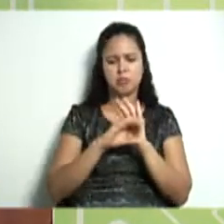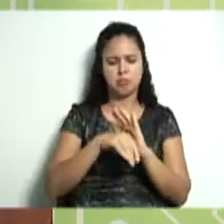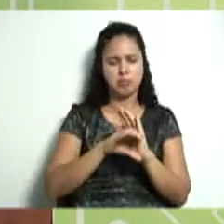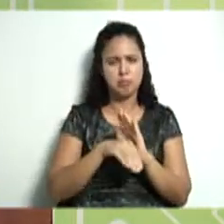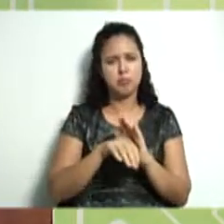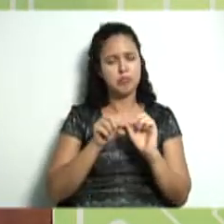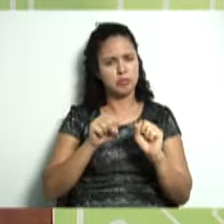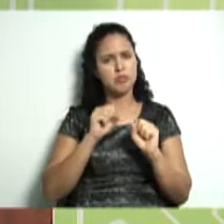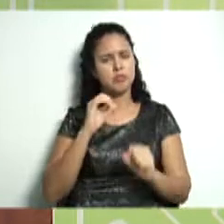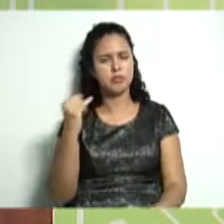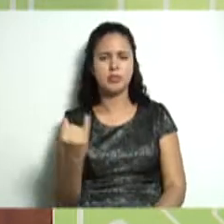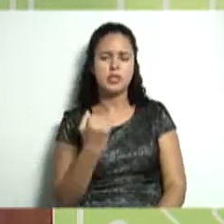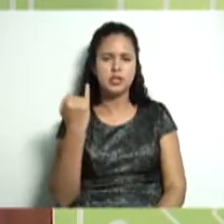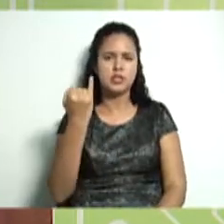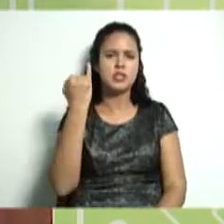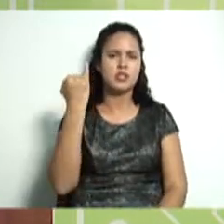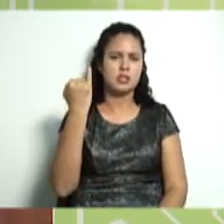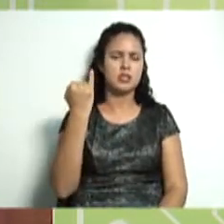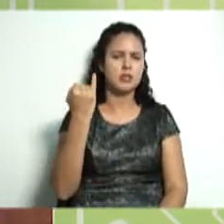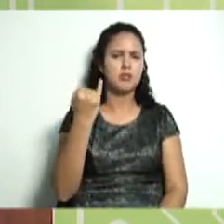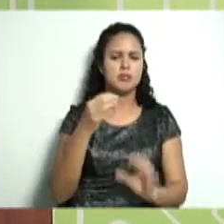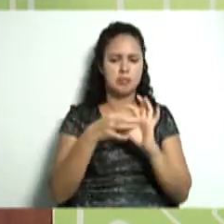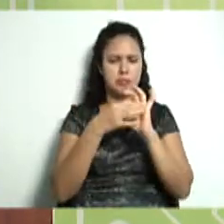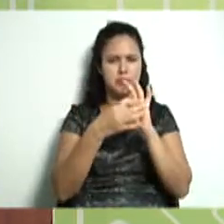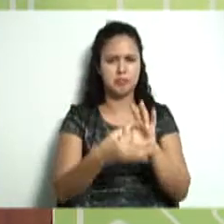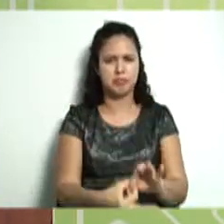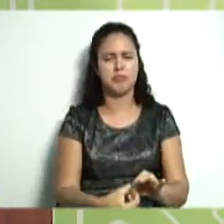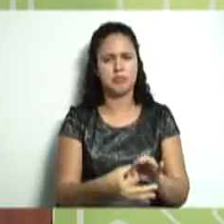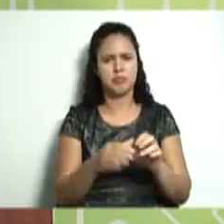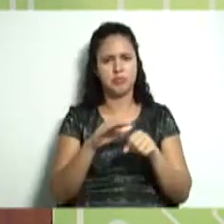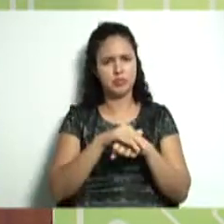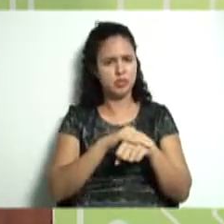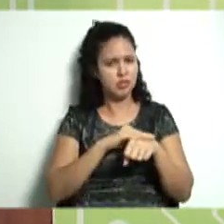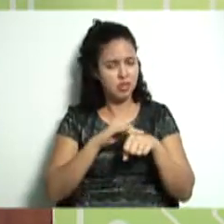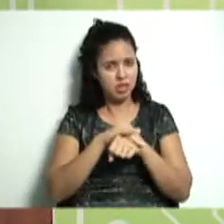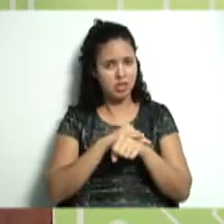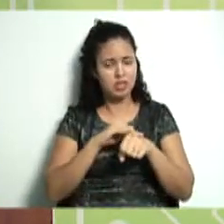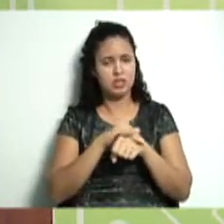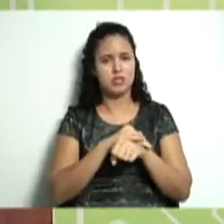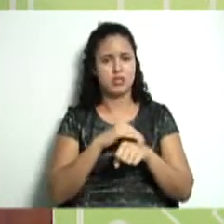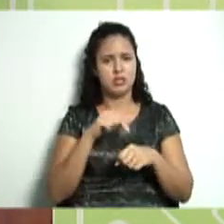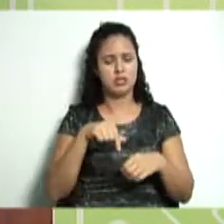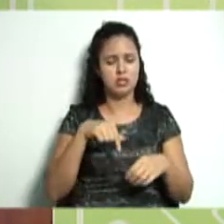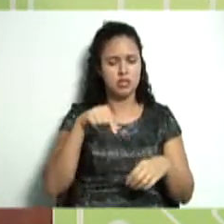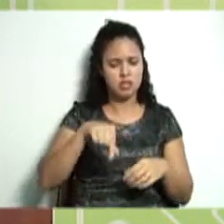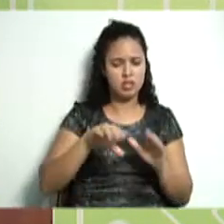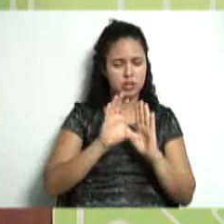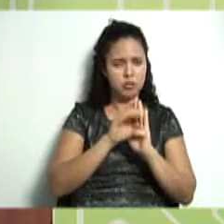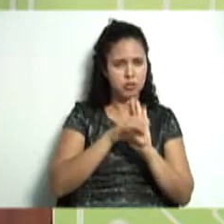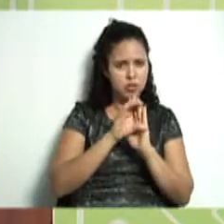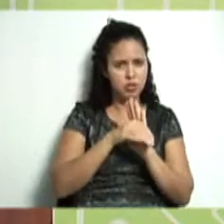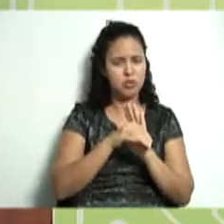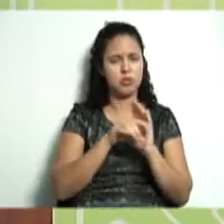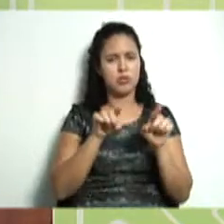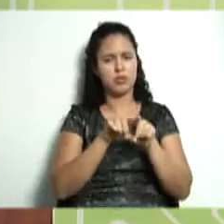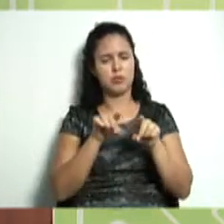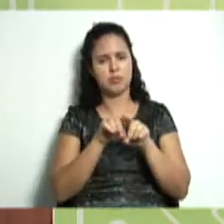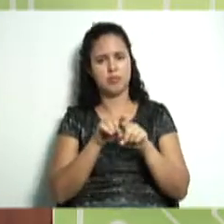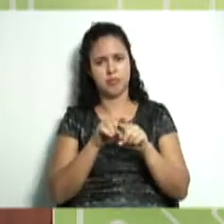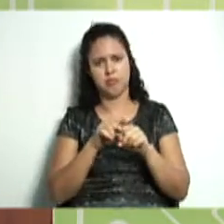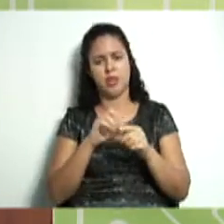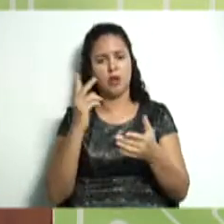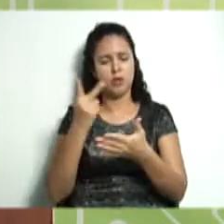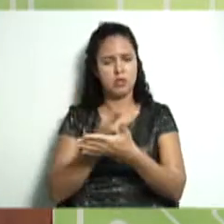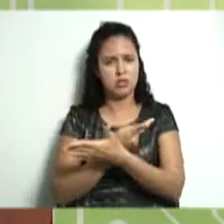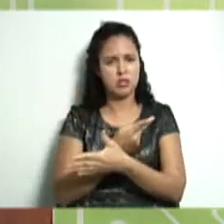importante para a gente fazer esse link, né? Essa conversa entre o que a gente traz de conteúdo aqui e o que acontece